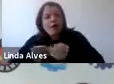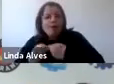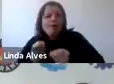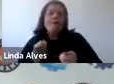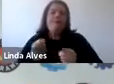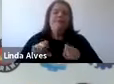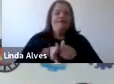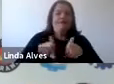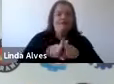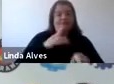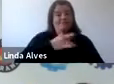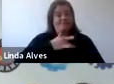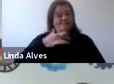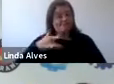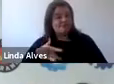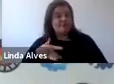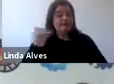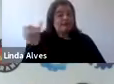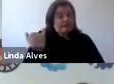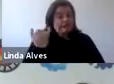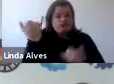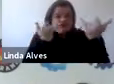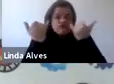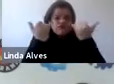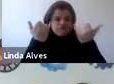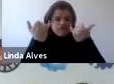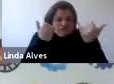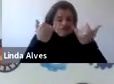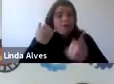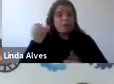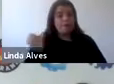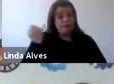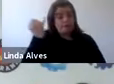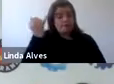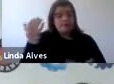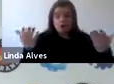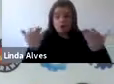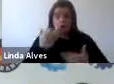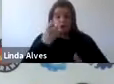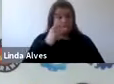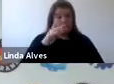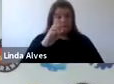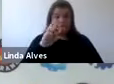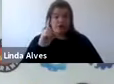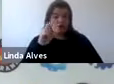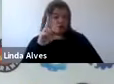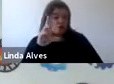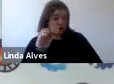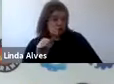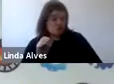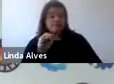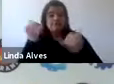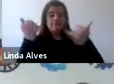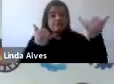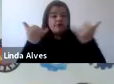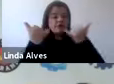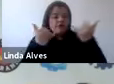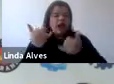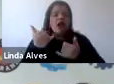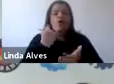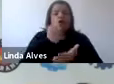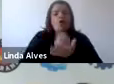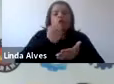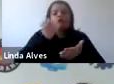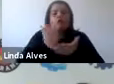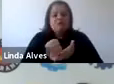importantes para vocês. O Pedro, por exemplo, ele vai falar hoje sobre o contrato intermitente. Ainda não